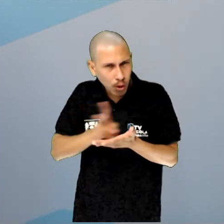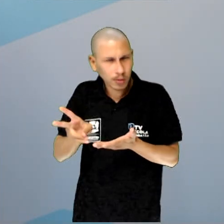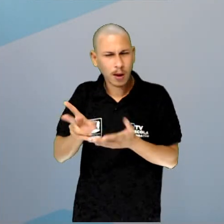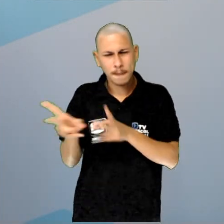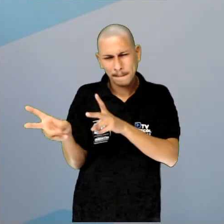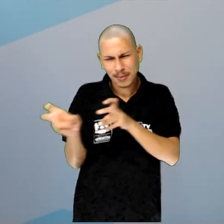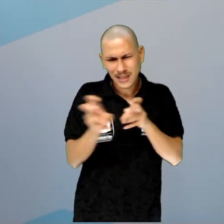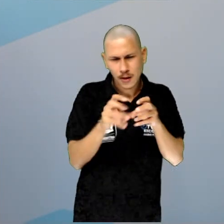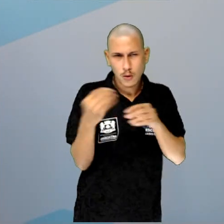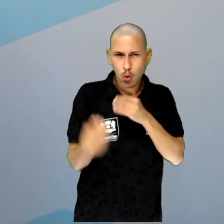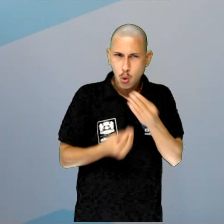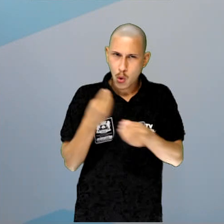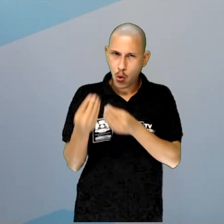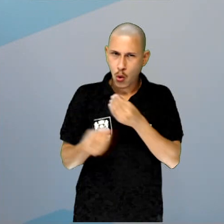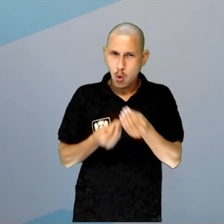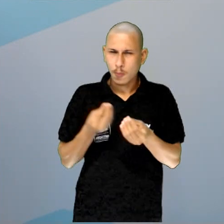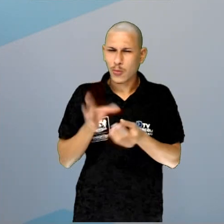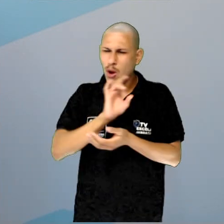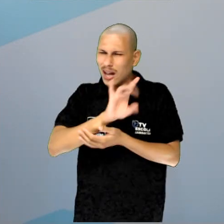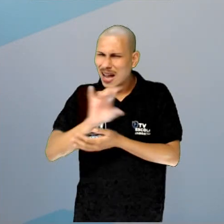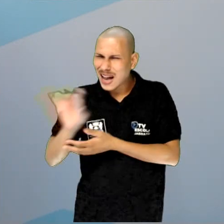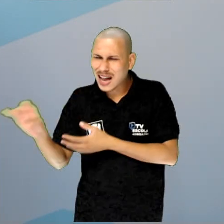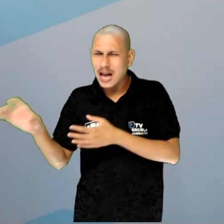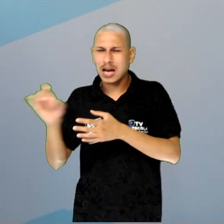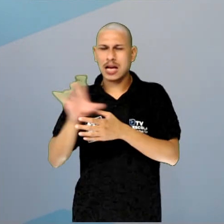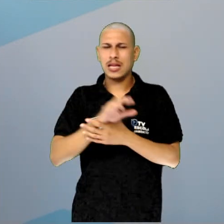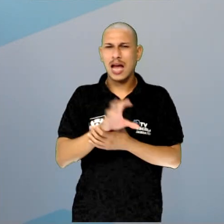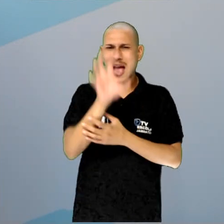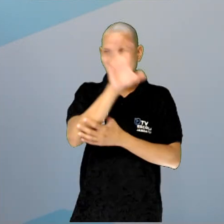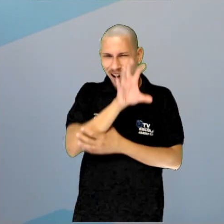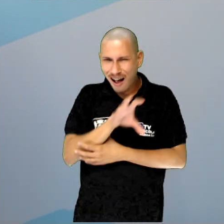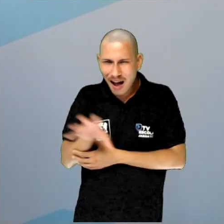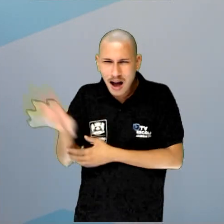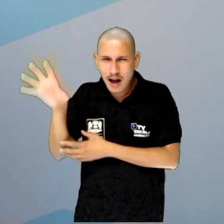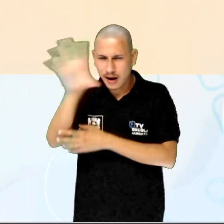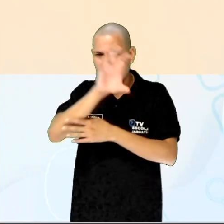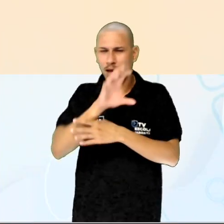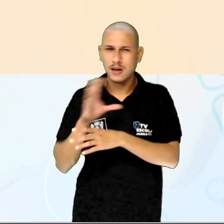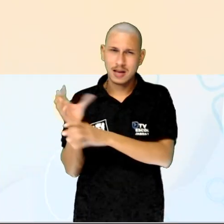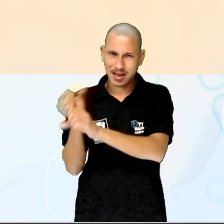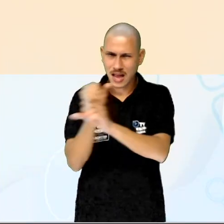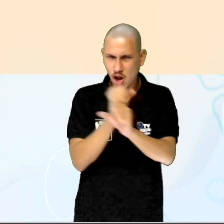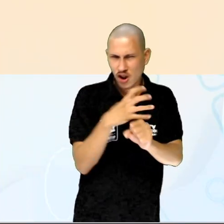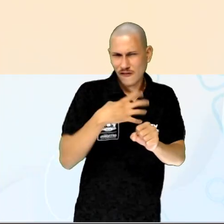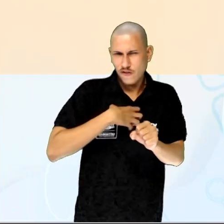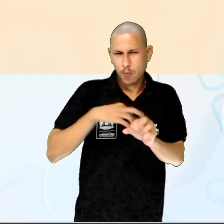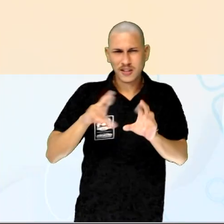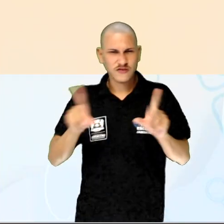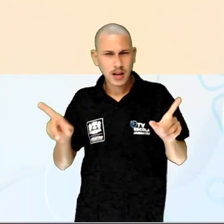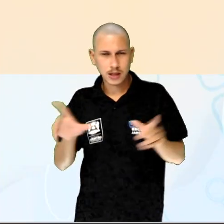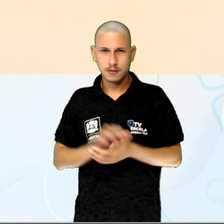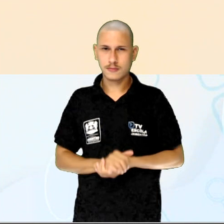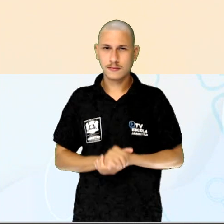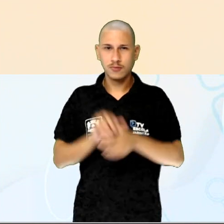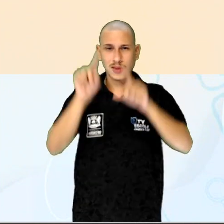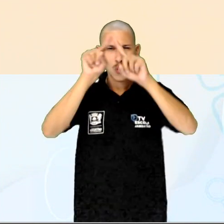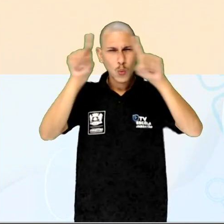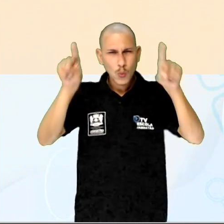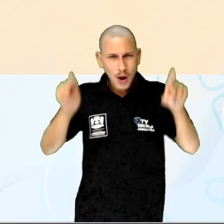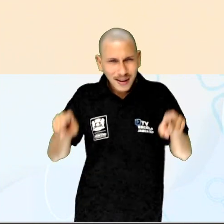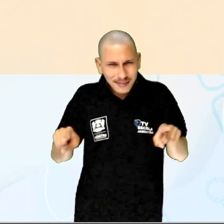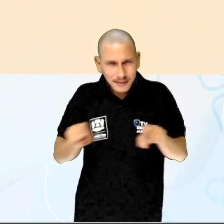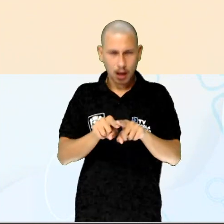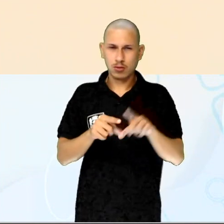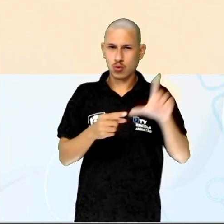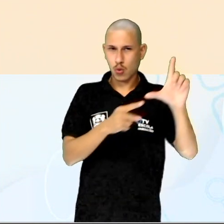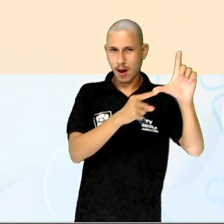é que a gente faz para calcular a área de cada um deles, que vai ter algumas pequenas diferenças, tá? Primeiro, a área do quadrado. A área do quadrado vai ser o